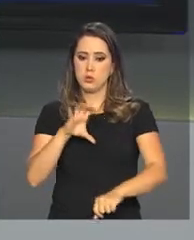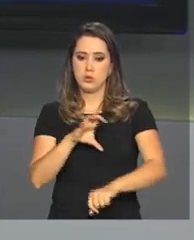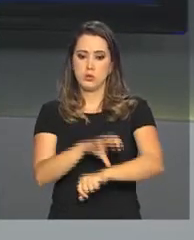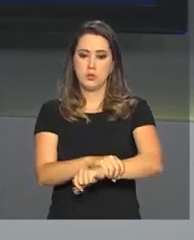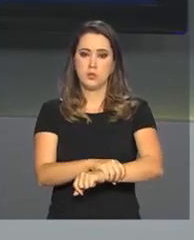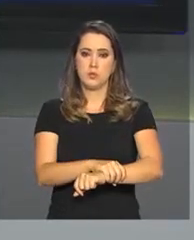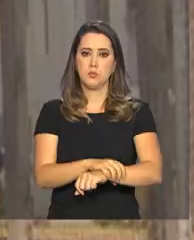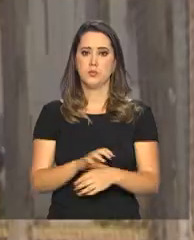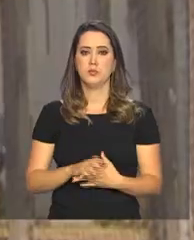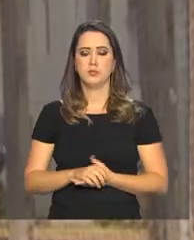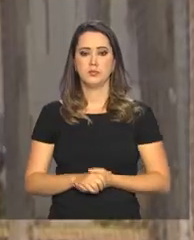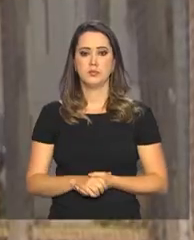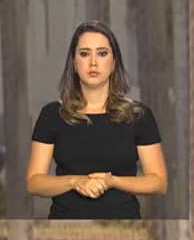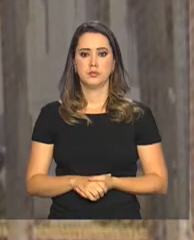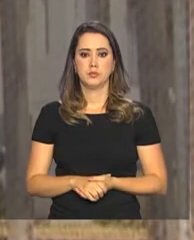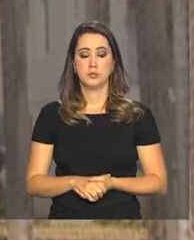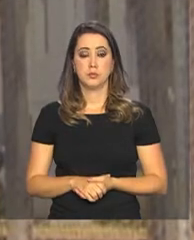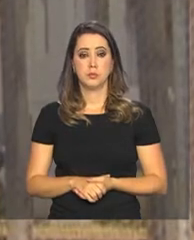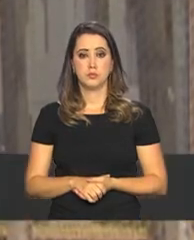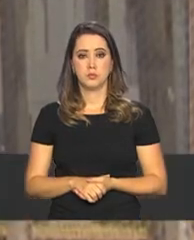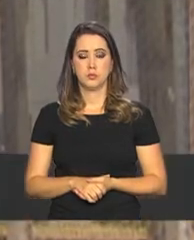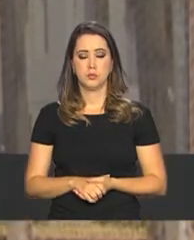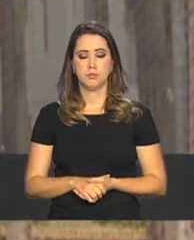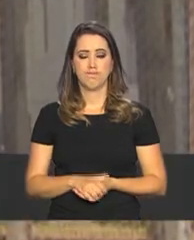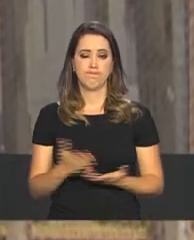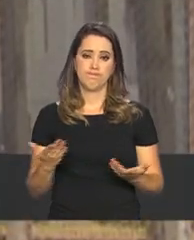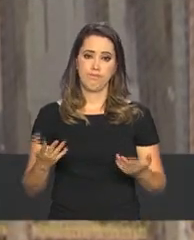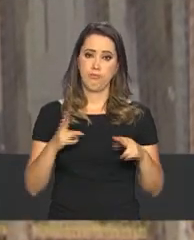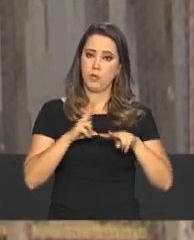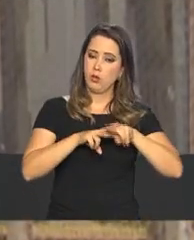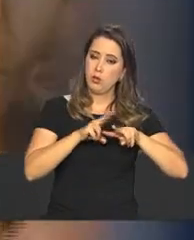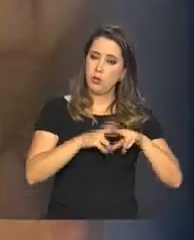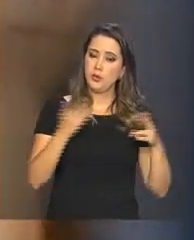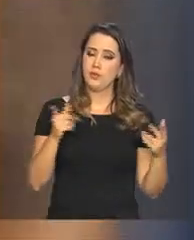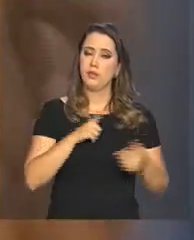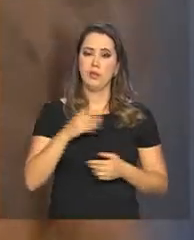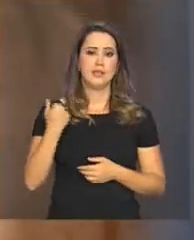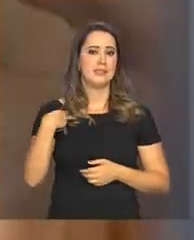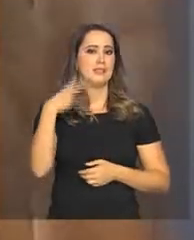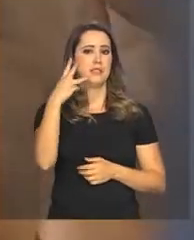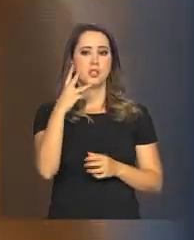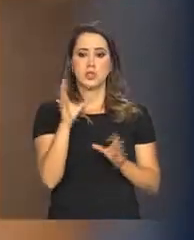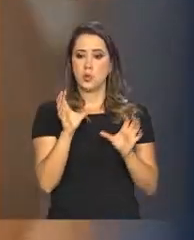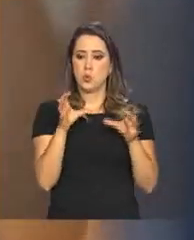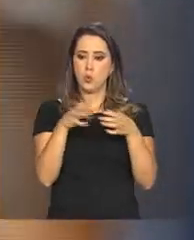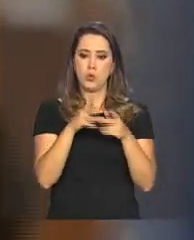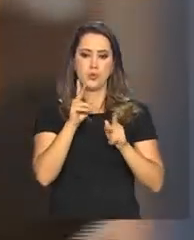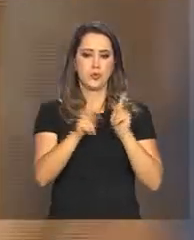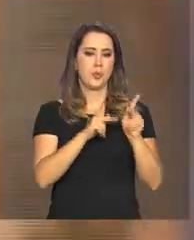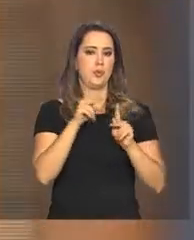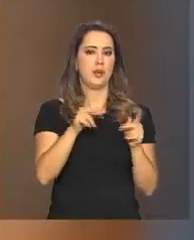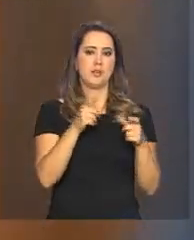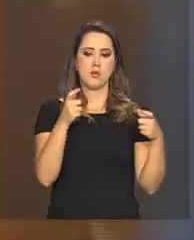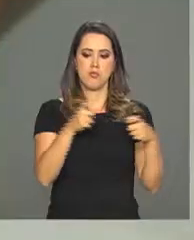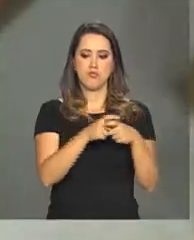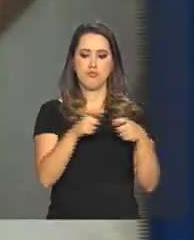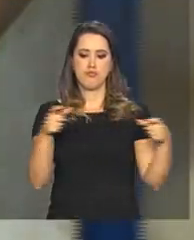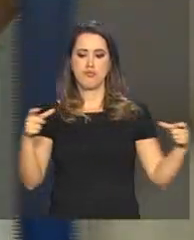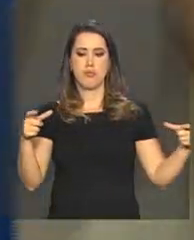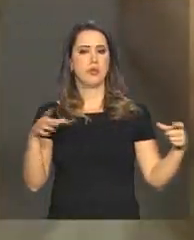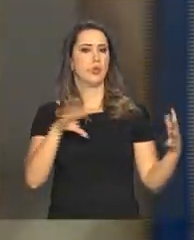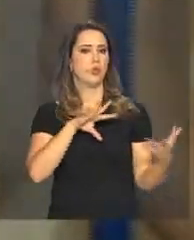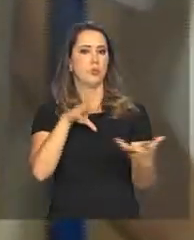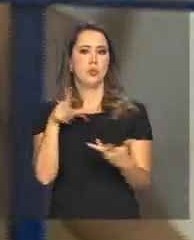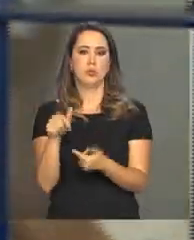eletrônicas o sistema prisional brasileiro tem atualmente a terceira maior população carcerária do mundo atrás